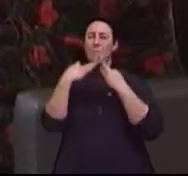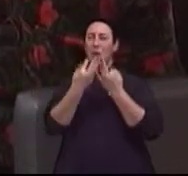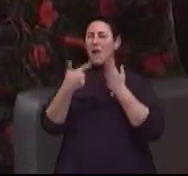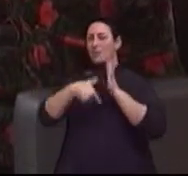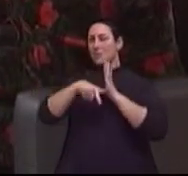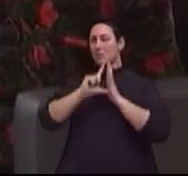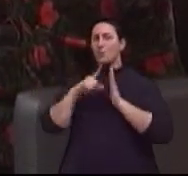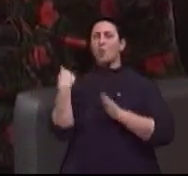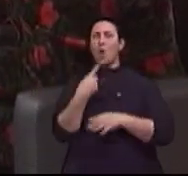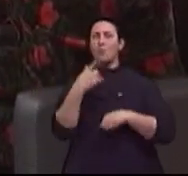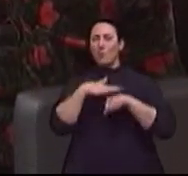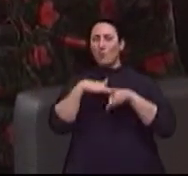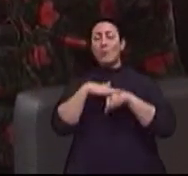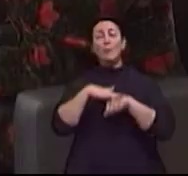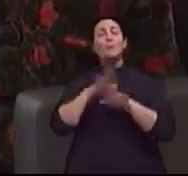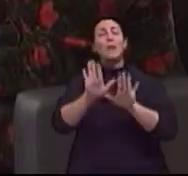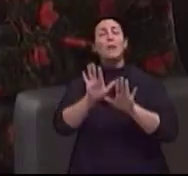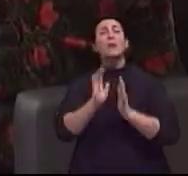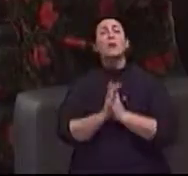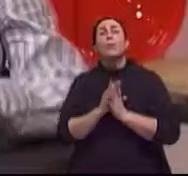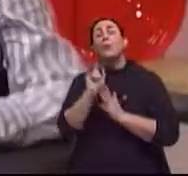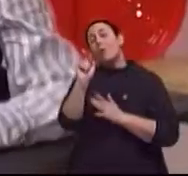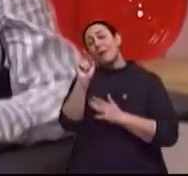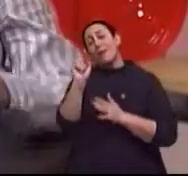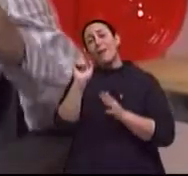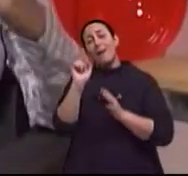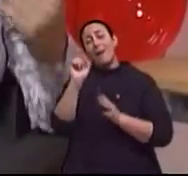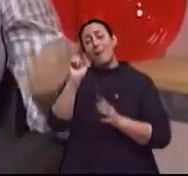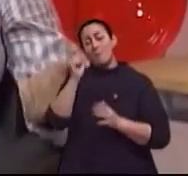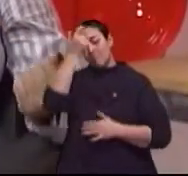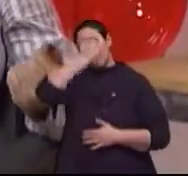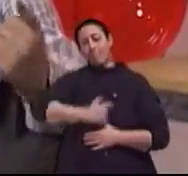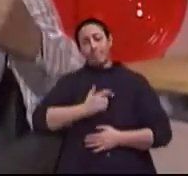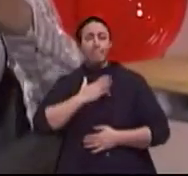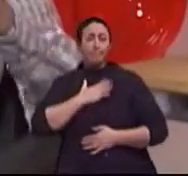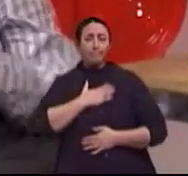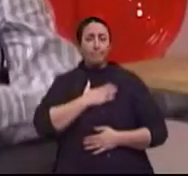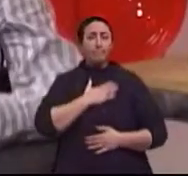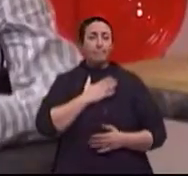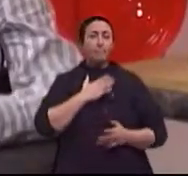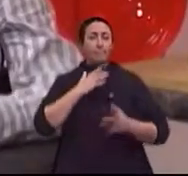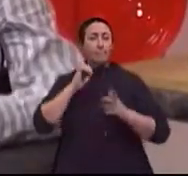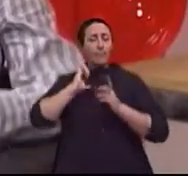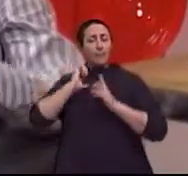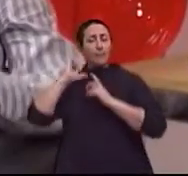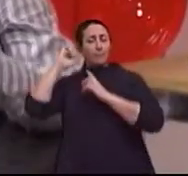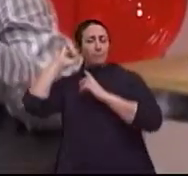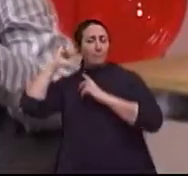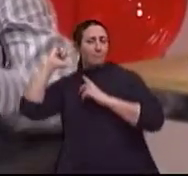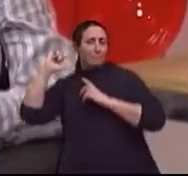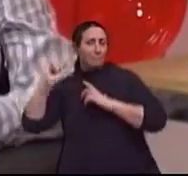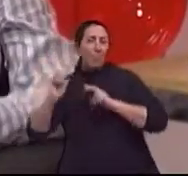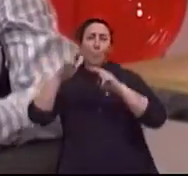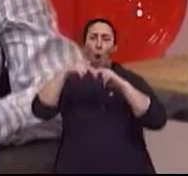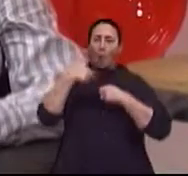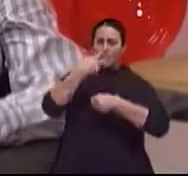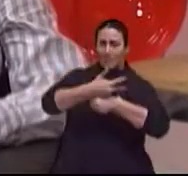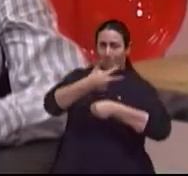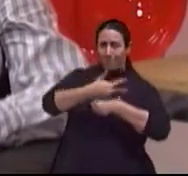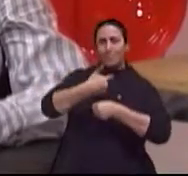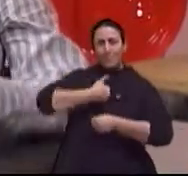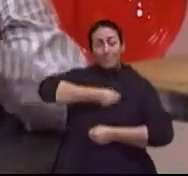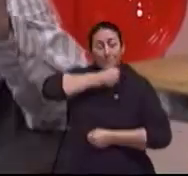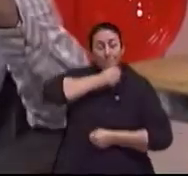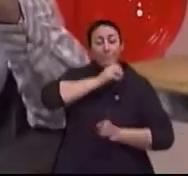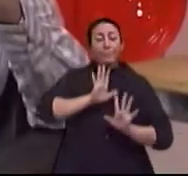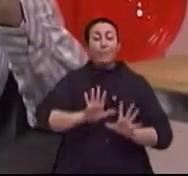né, Isabel? E aí, o que que acontece? A pessoa com a presbiacusia, que é a perda auditiva, uhum, do